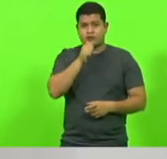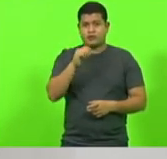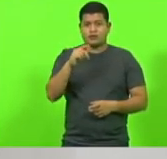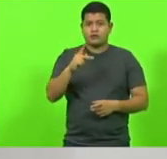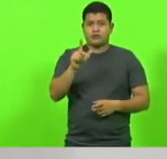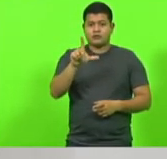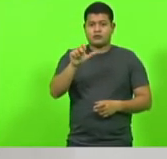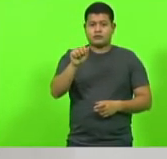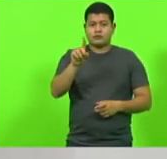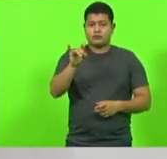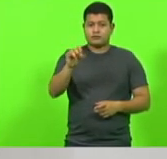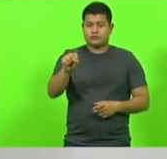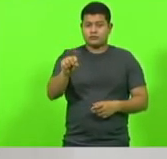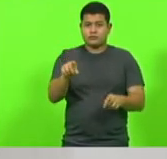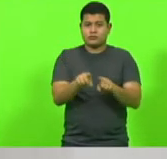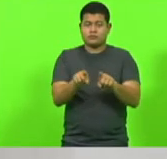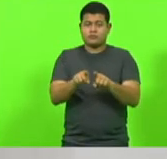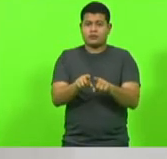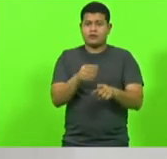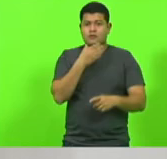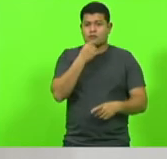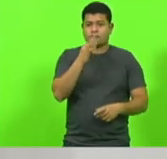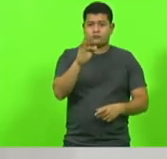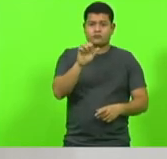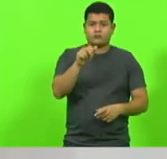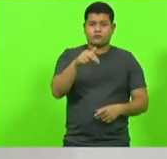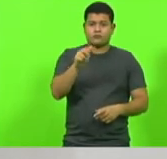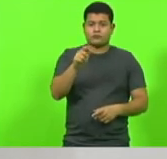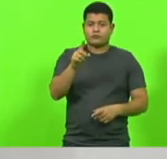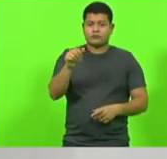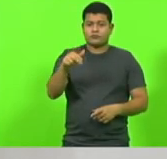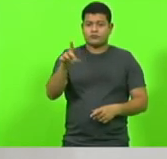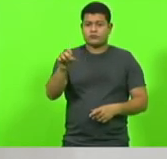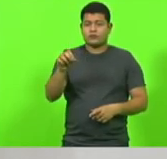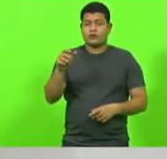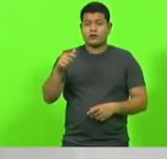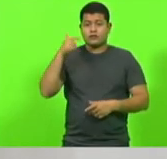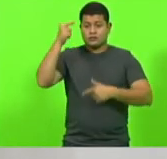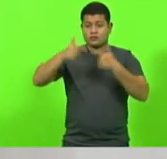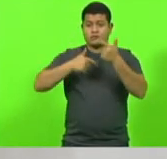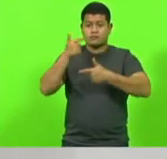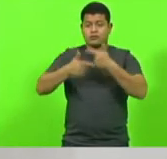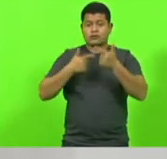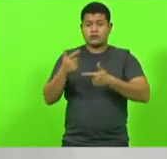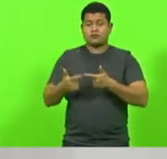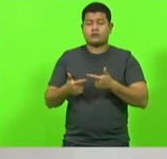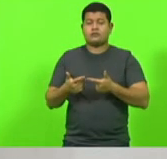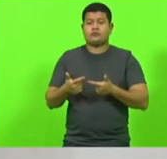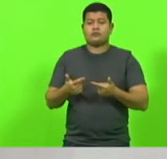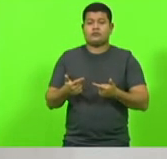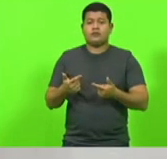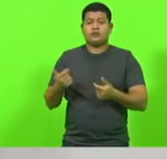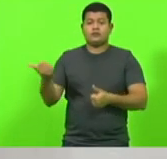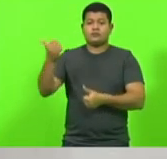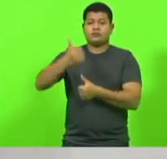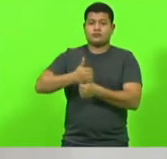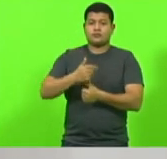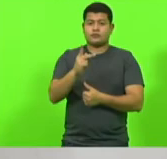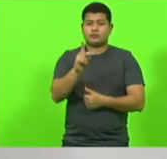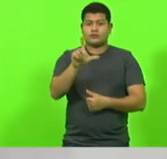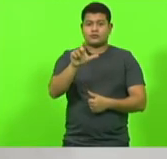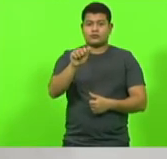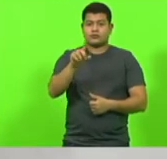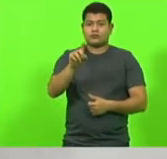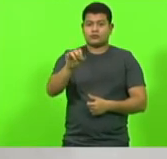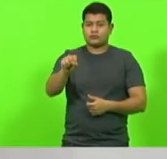o Fernando Alves Paiano, que está em exercício no lugar da Cláudia, o Alcione Italian,